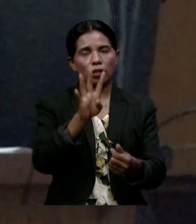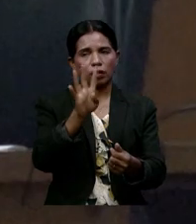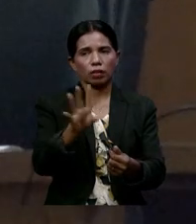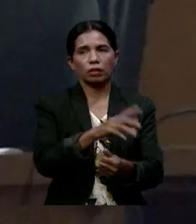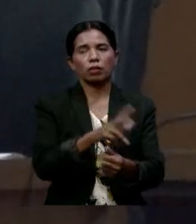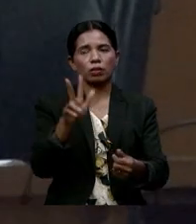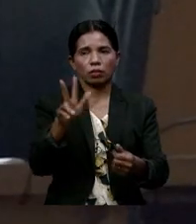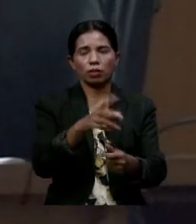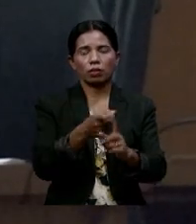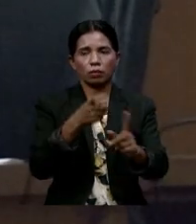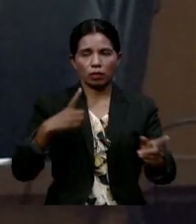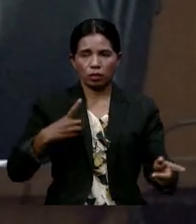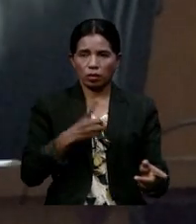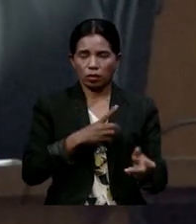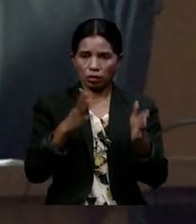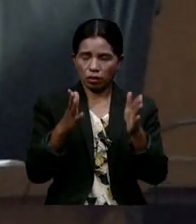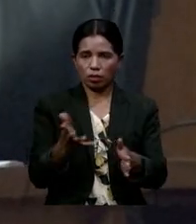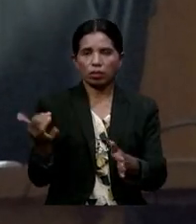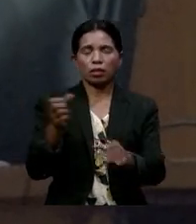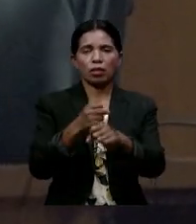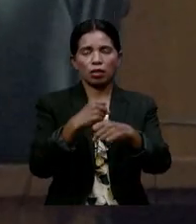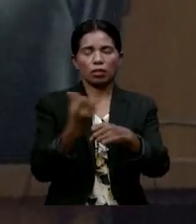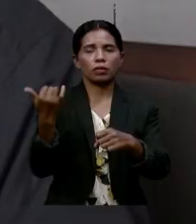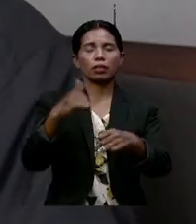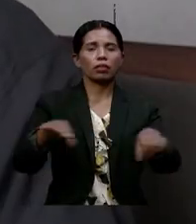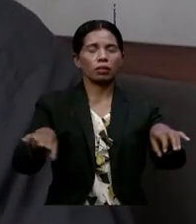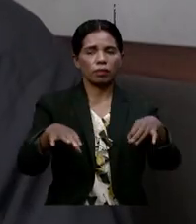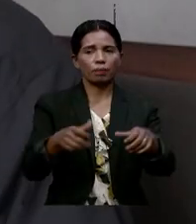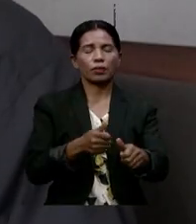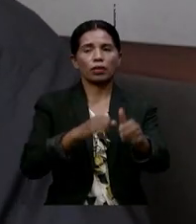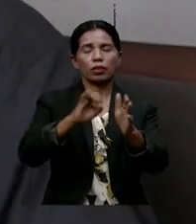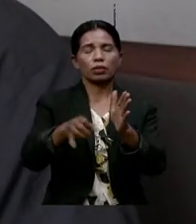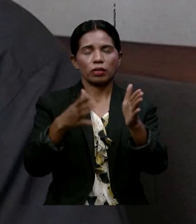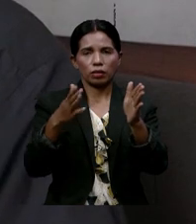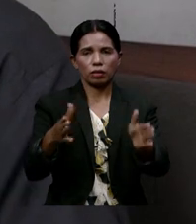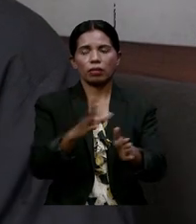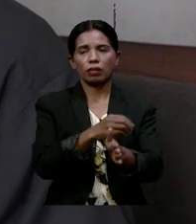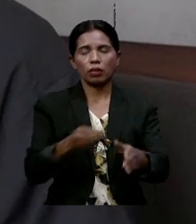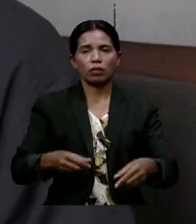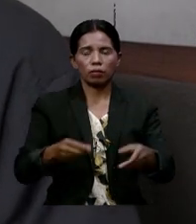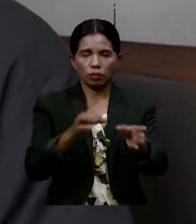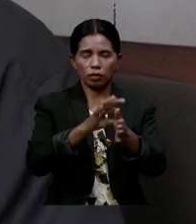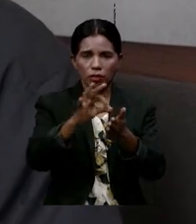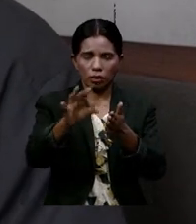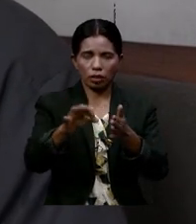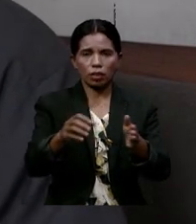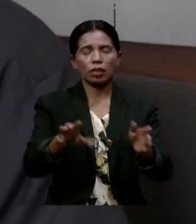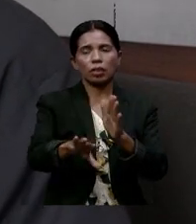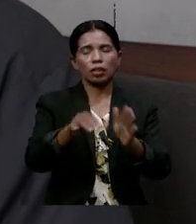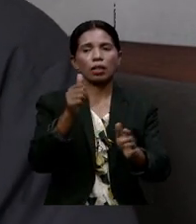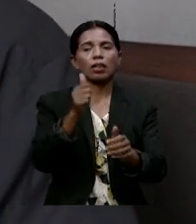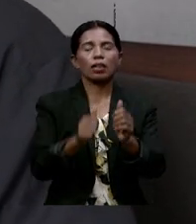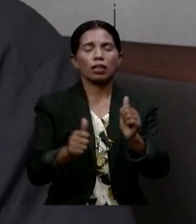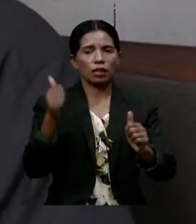balutolu husi deputado sira nebe halosira nia funsang tuir jurista Sergio Quintas forma dia kliu hetan kandidato independente